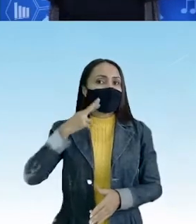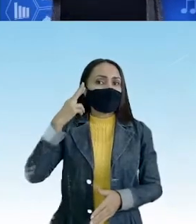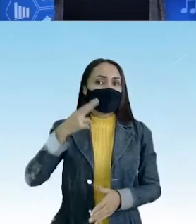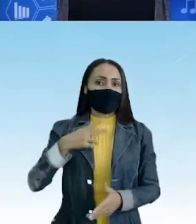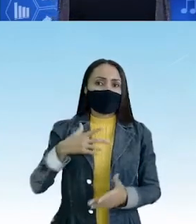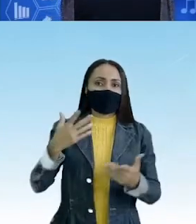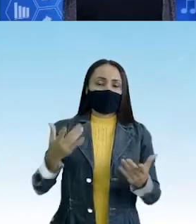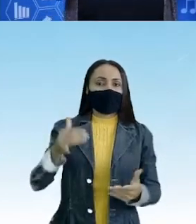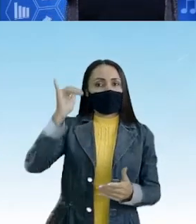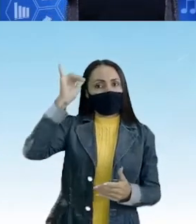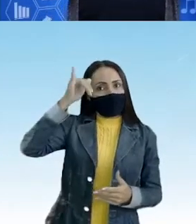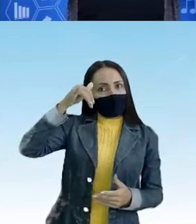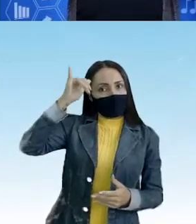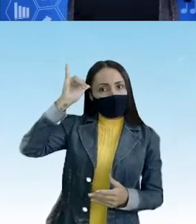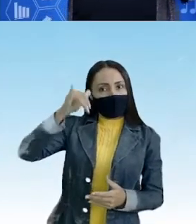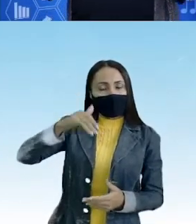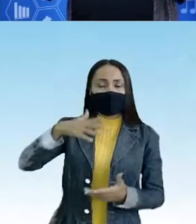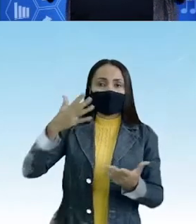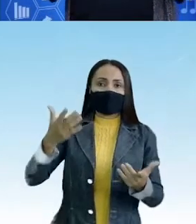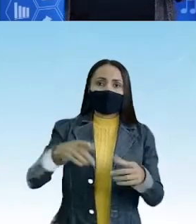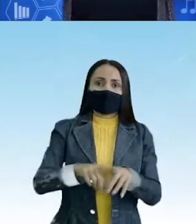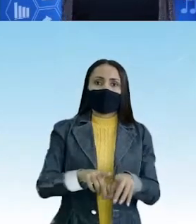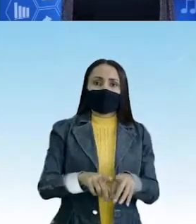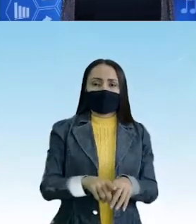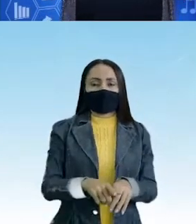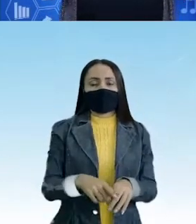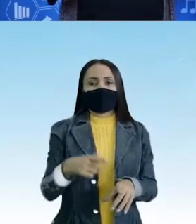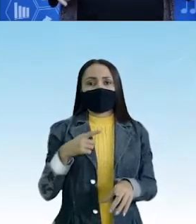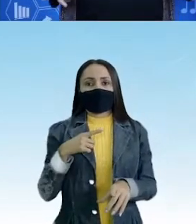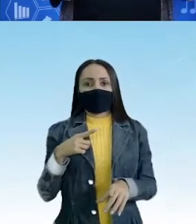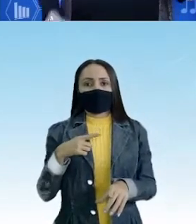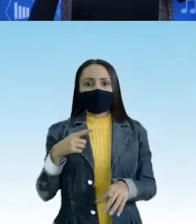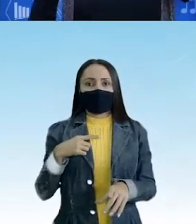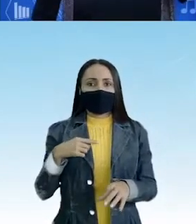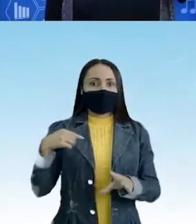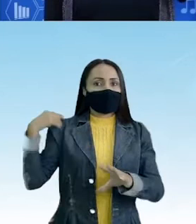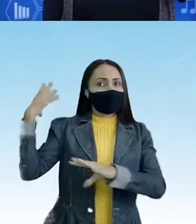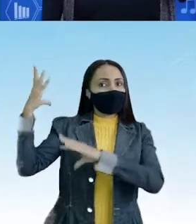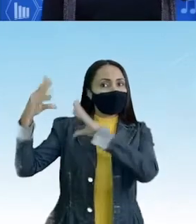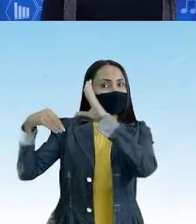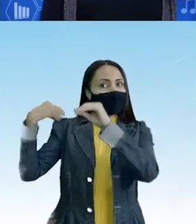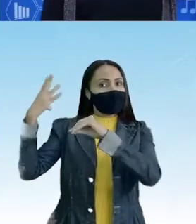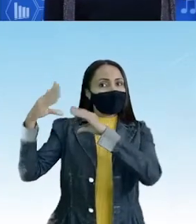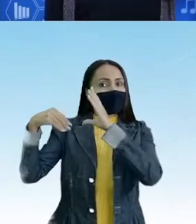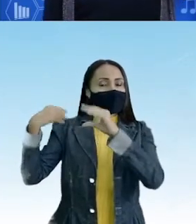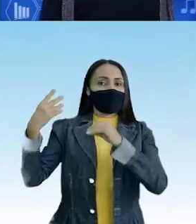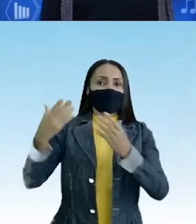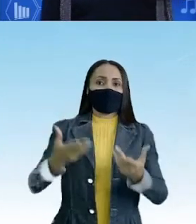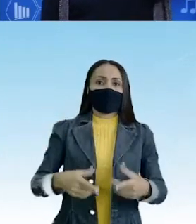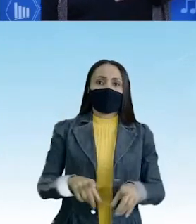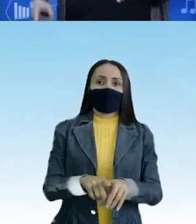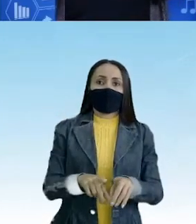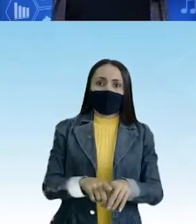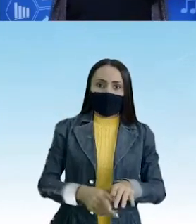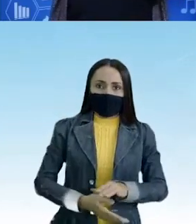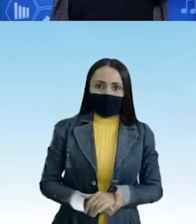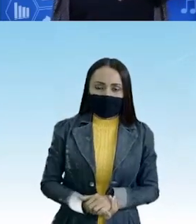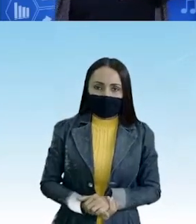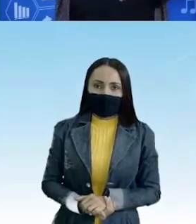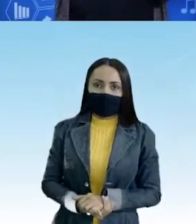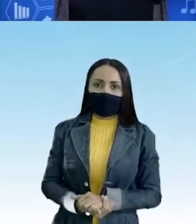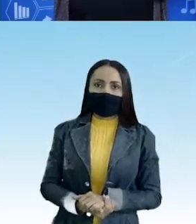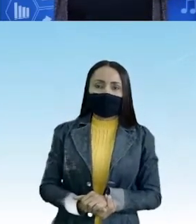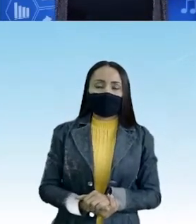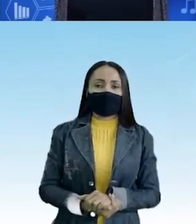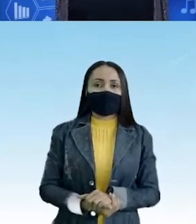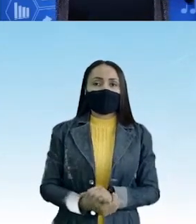caipora? Tem muitas lendas deles que nós utilizamos até hoje. Apesar que a